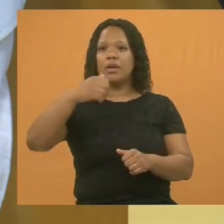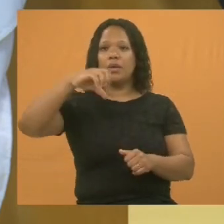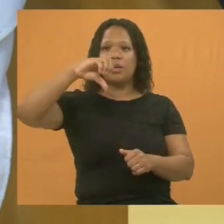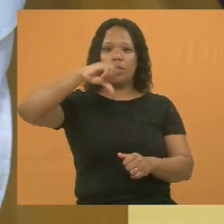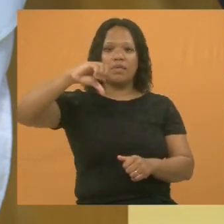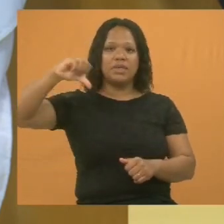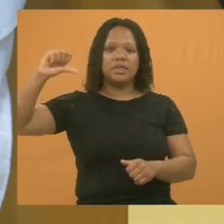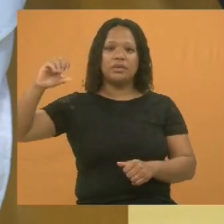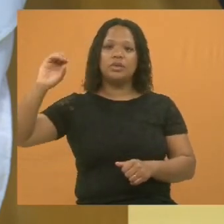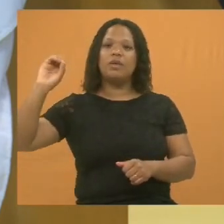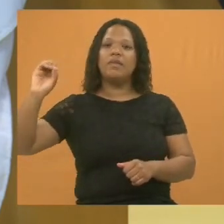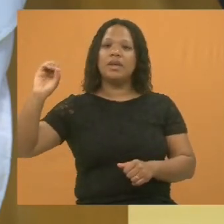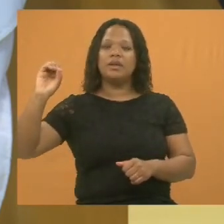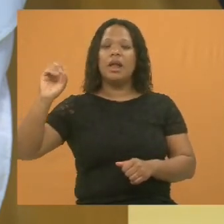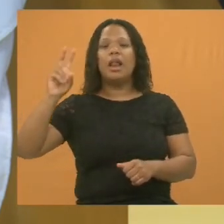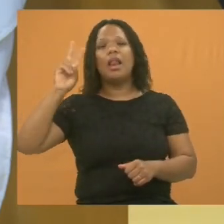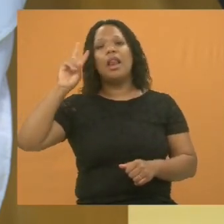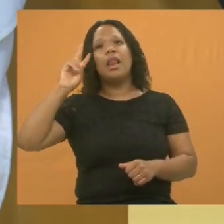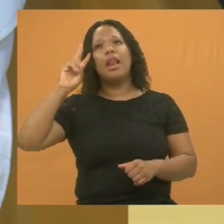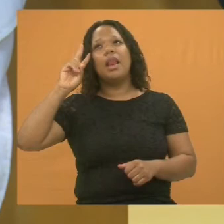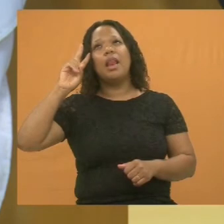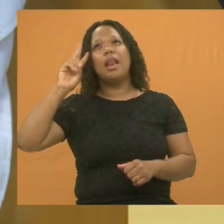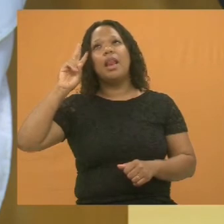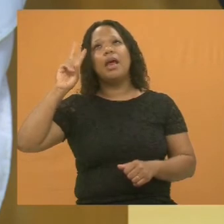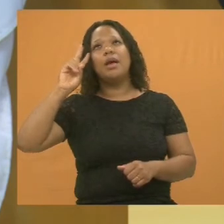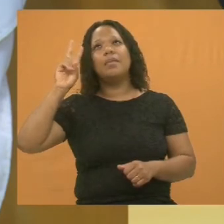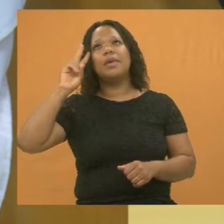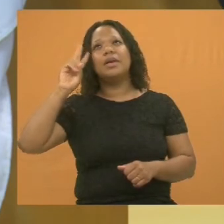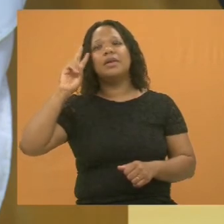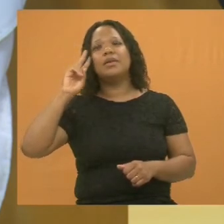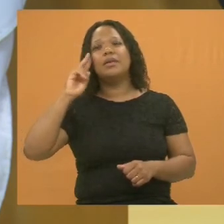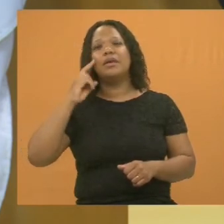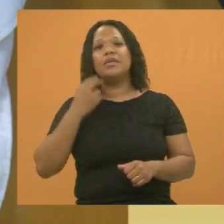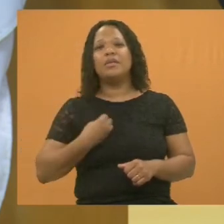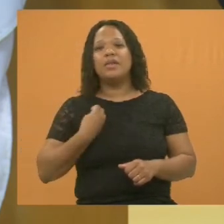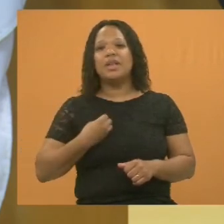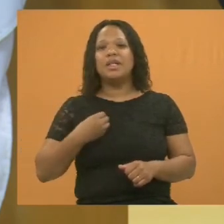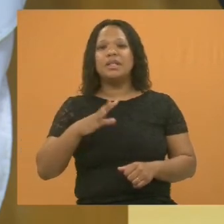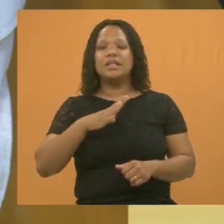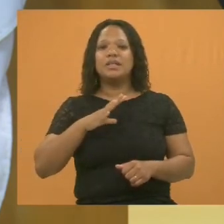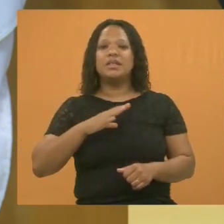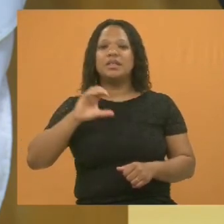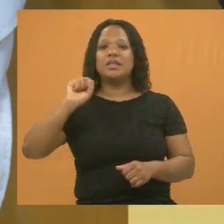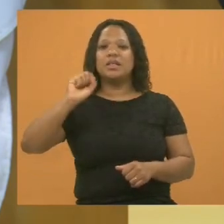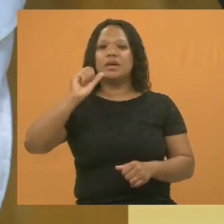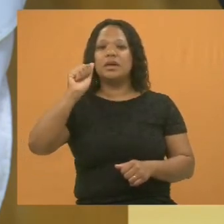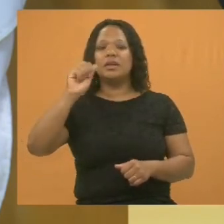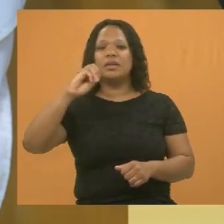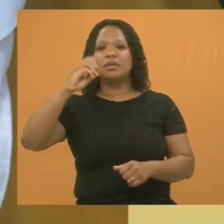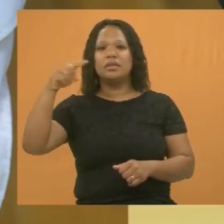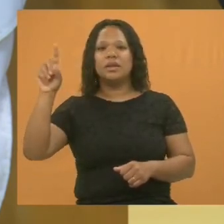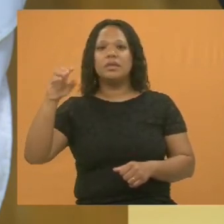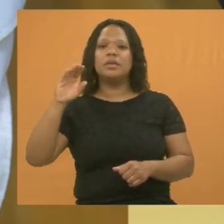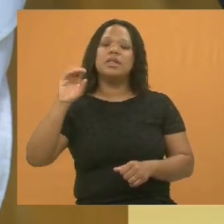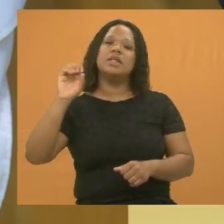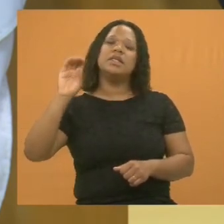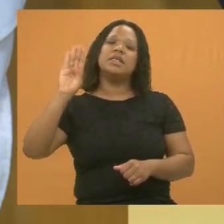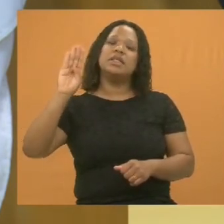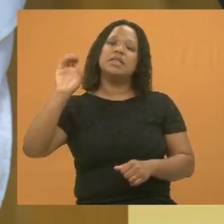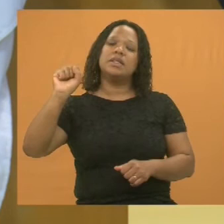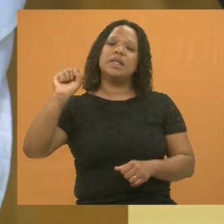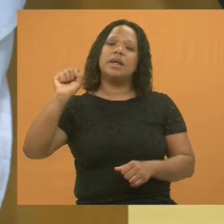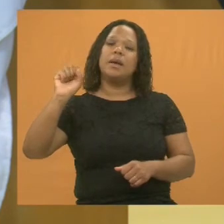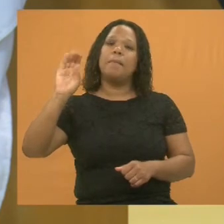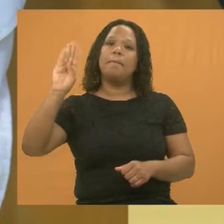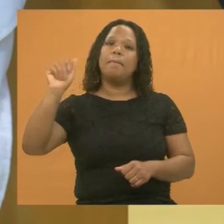1990, me lembro que morava em São Sebastião e vinha aqui para o Vale do Paraíba fazer compra